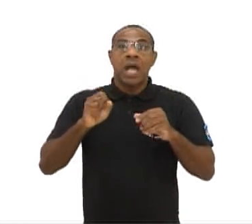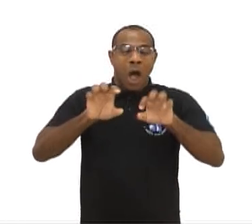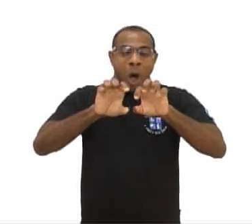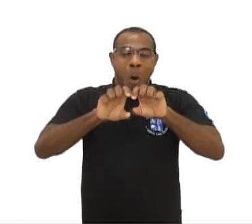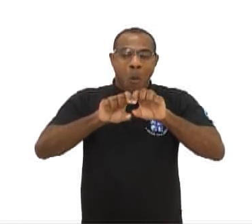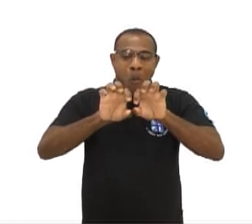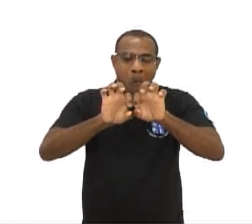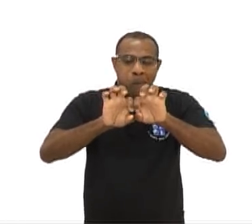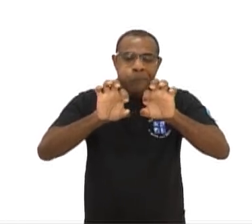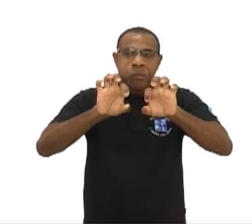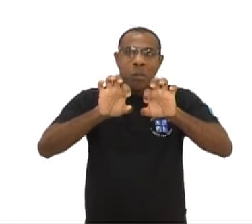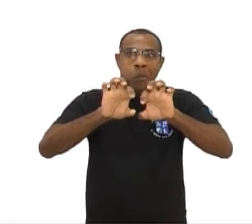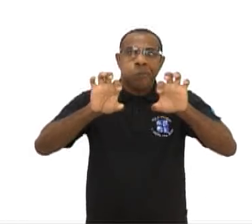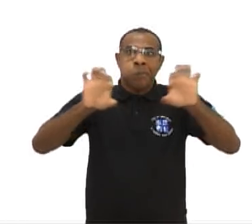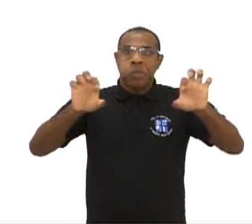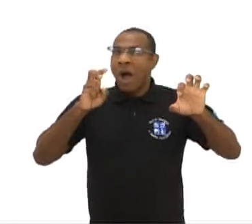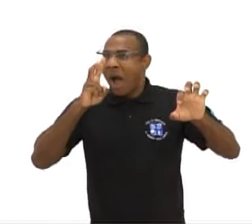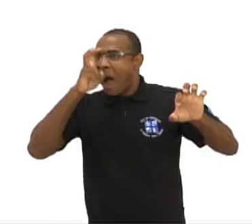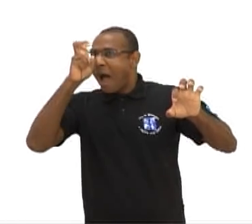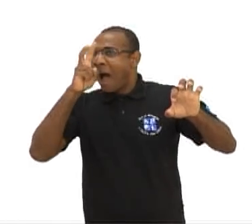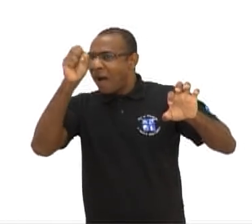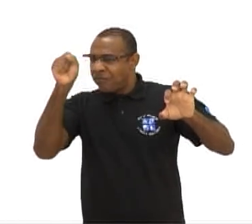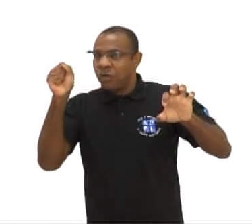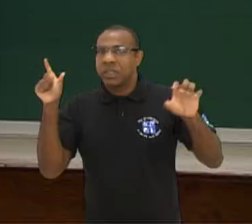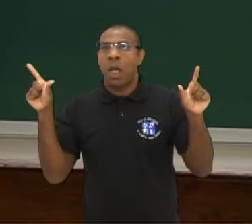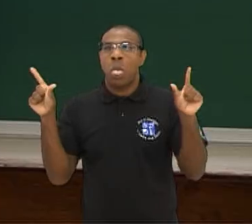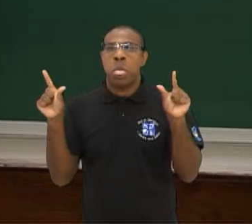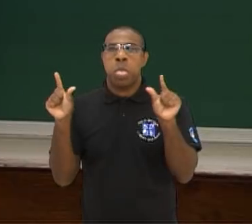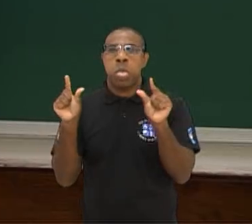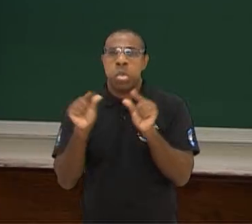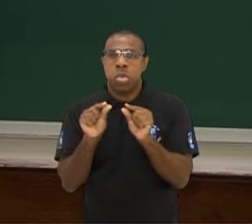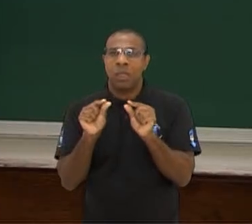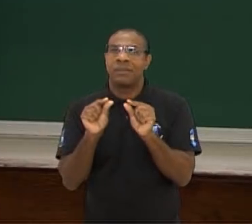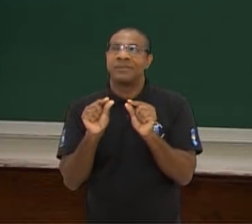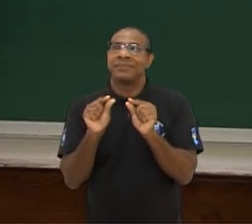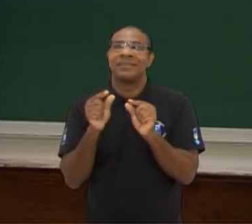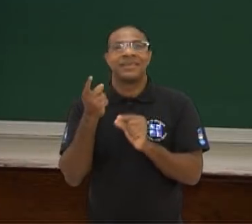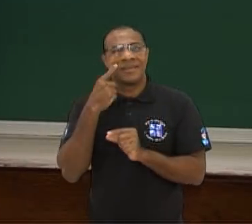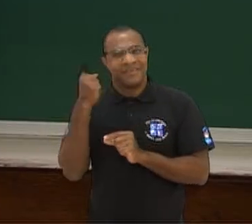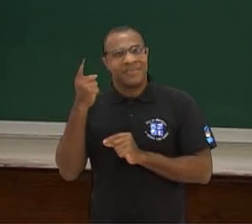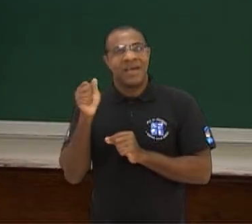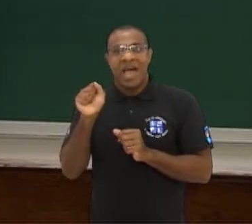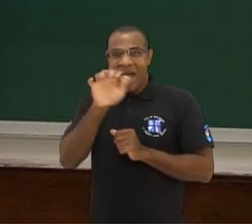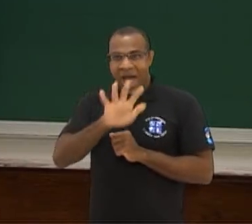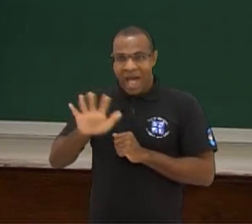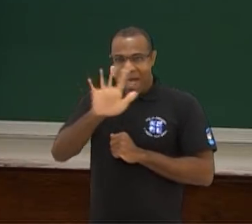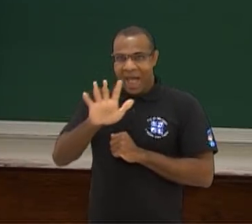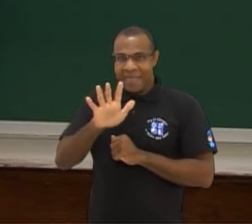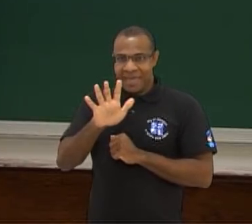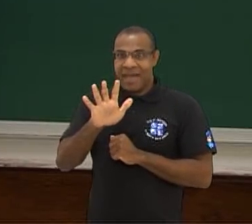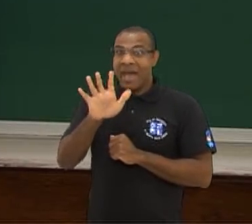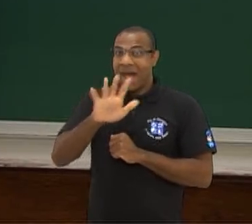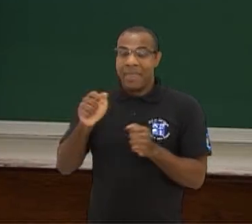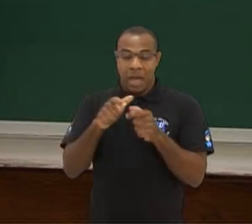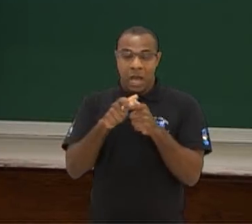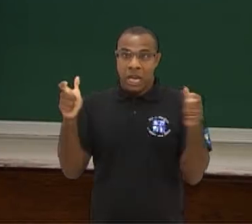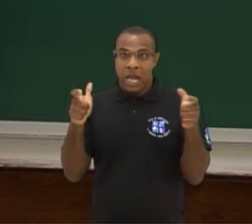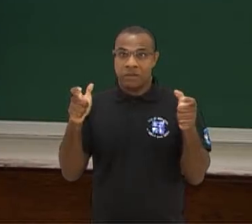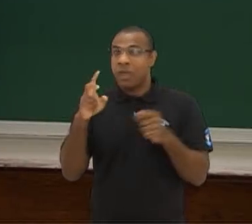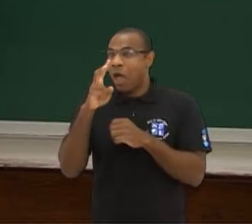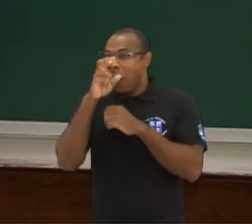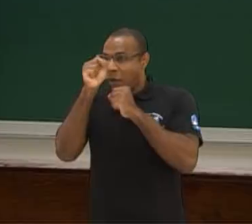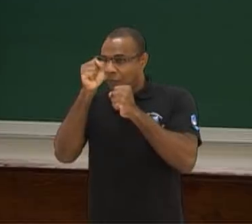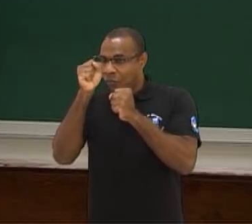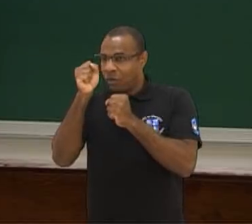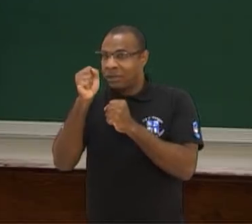sua resistência diminui. É o que vimos agora há pouco. Uma área grande, uma resistência